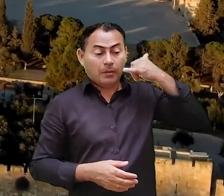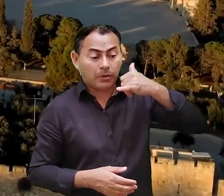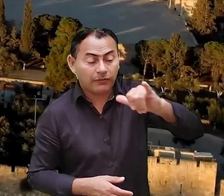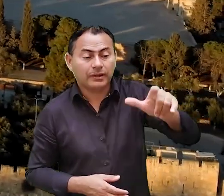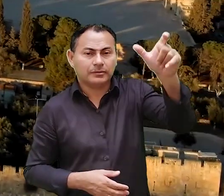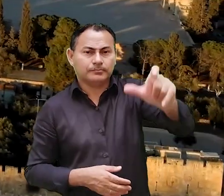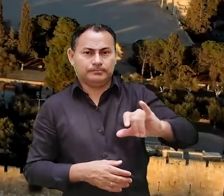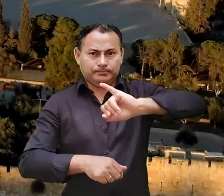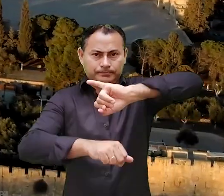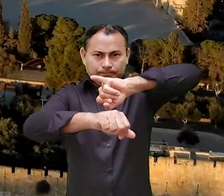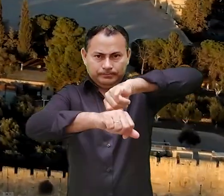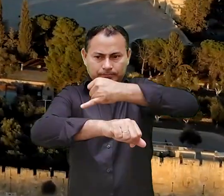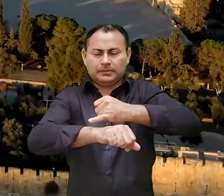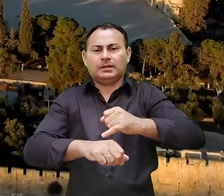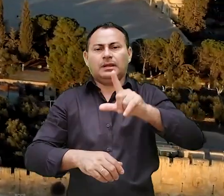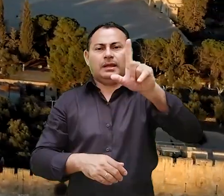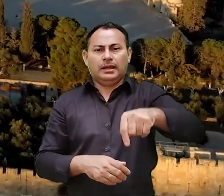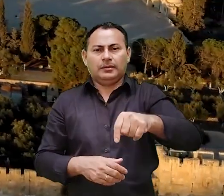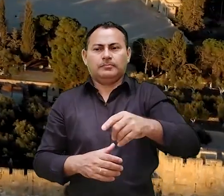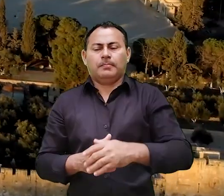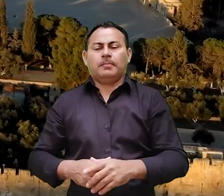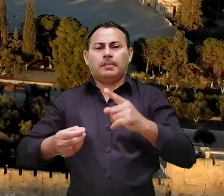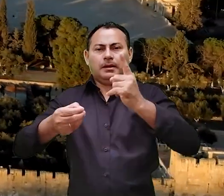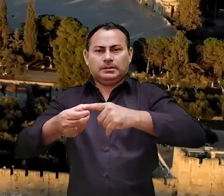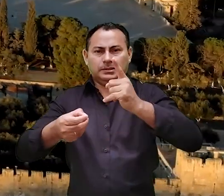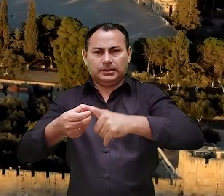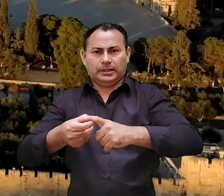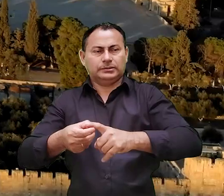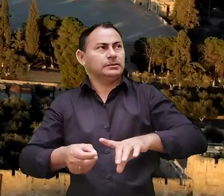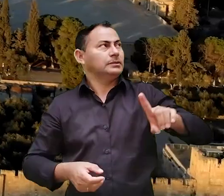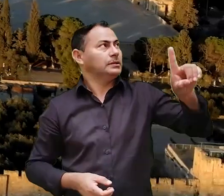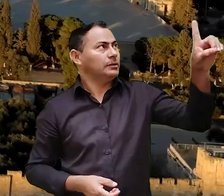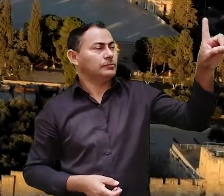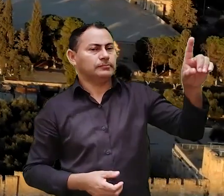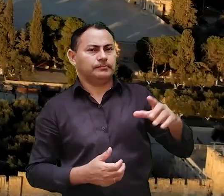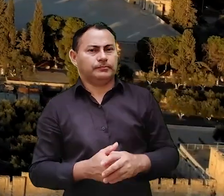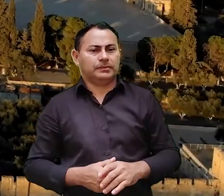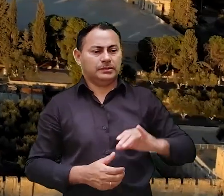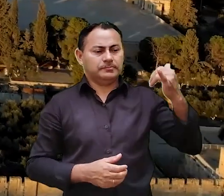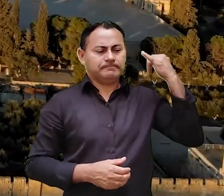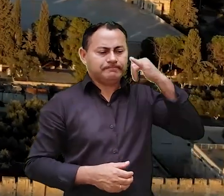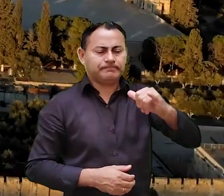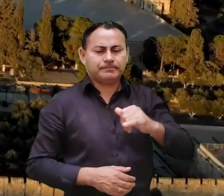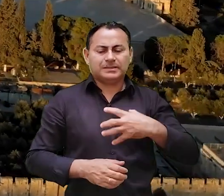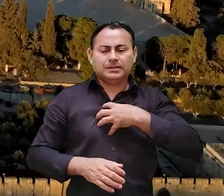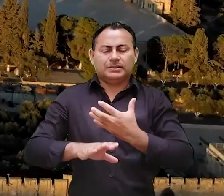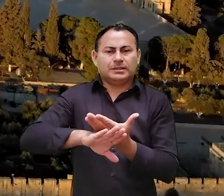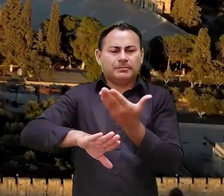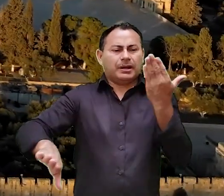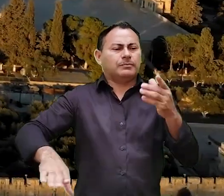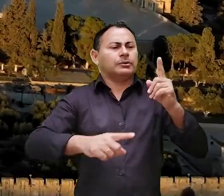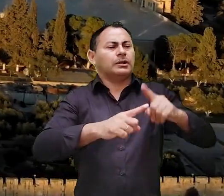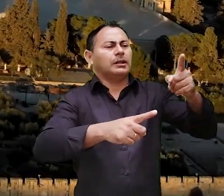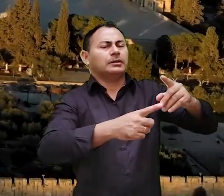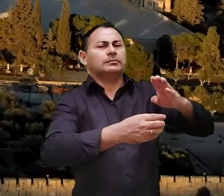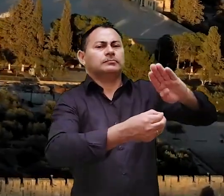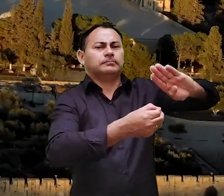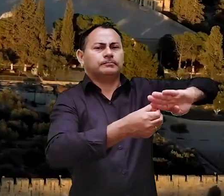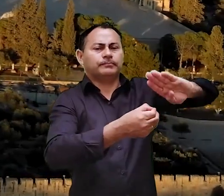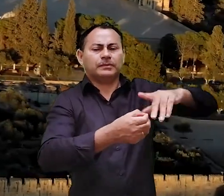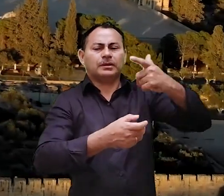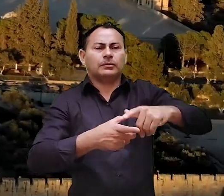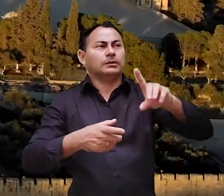eles, Jerusalém era literalmente a cidade de Deus, e eles se sentiam separados de sua cidade